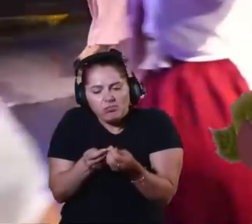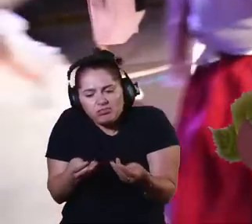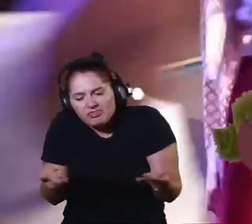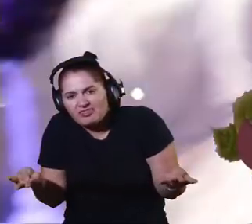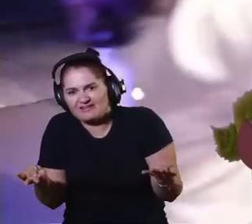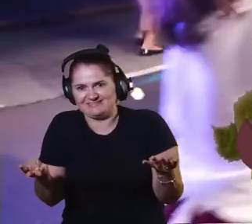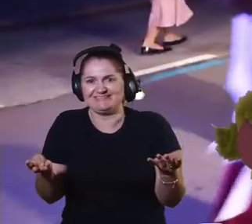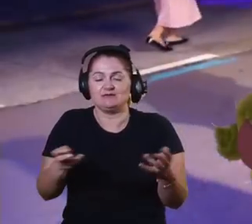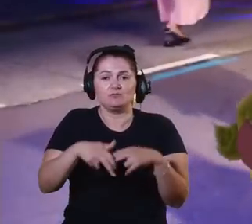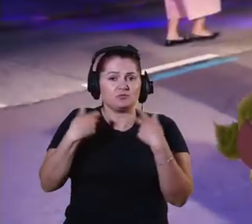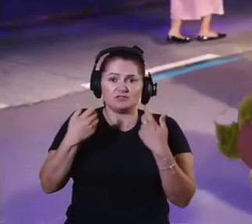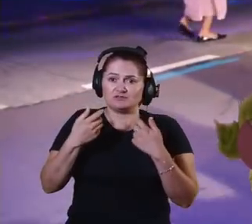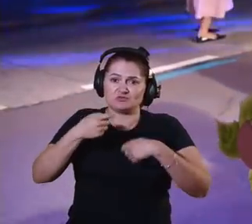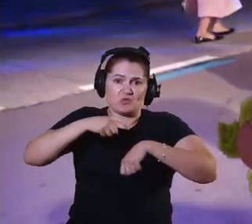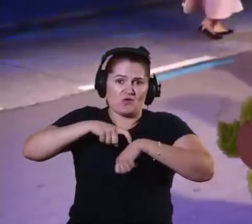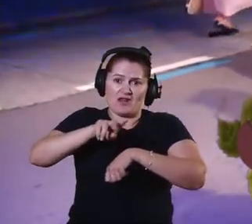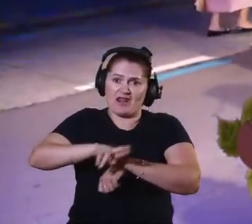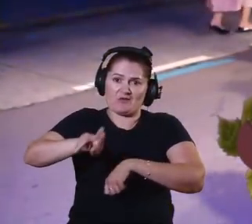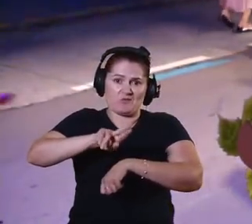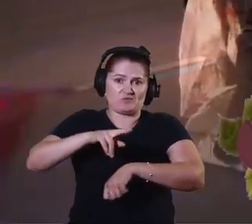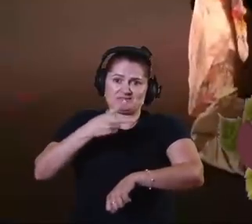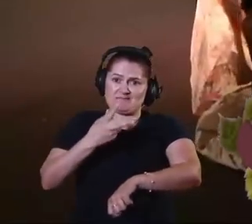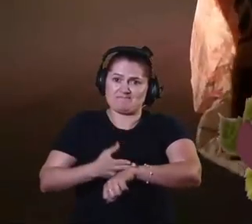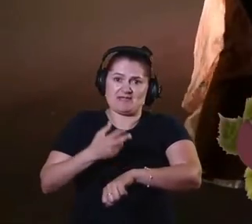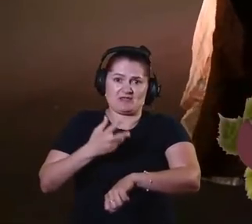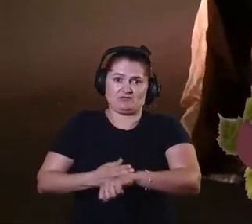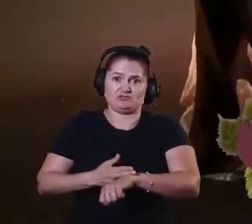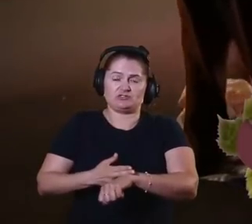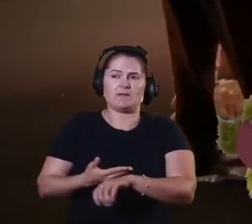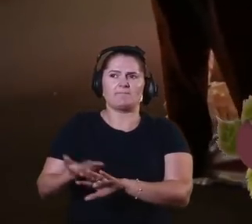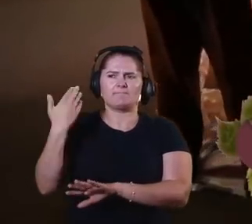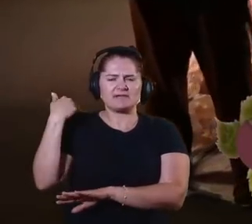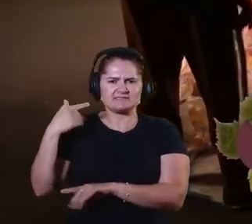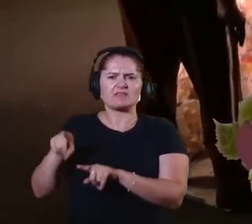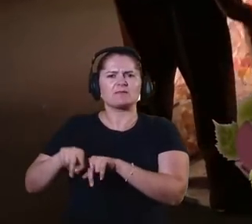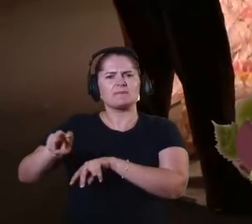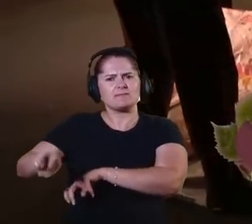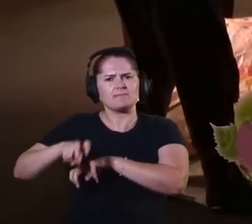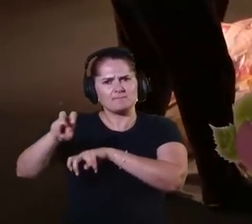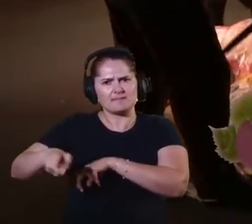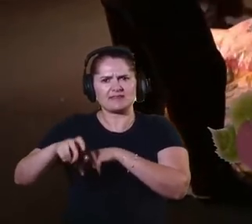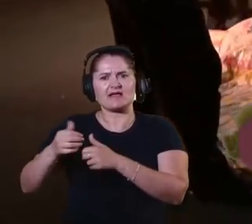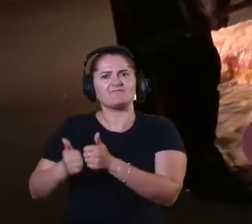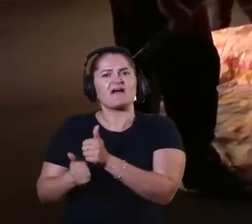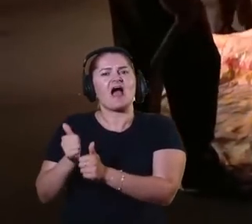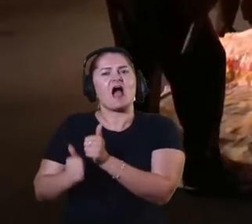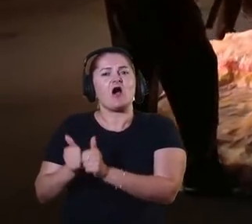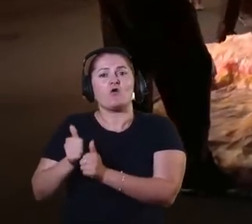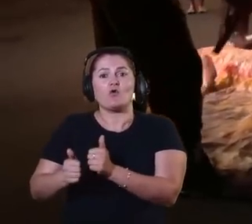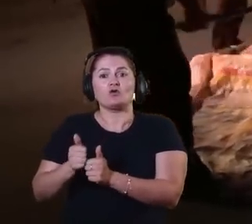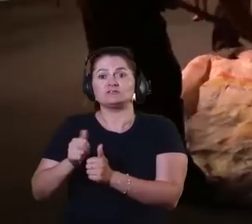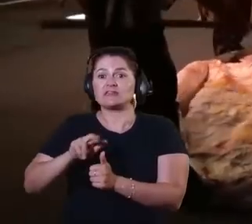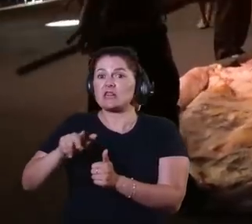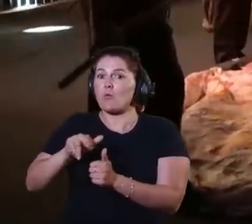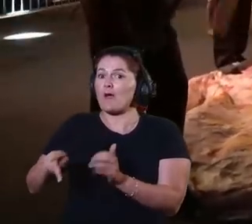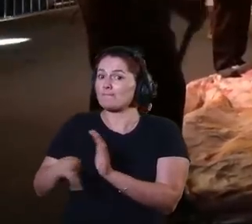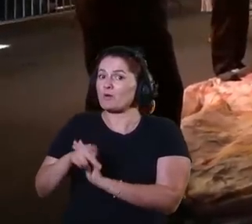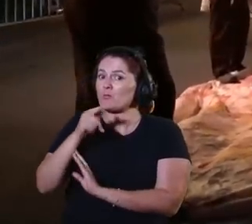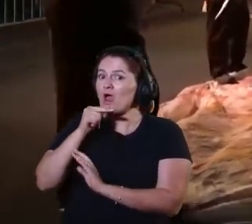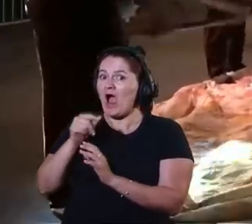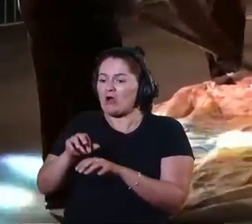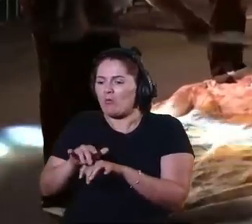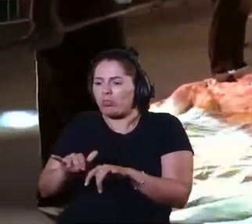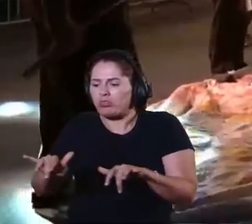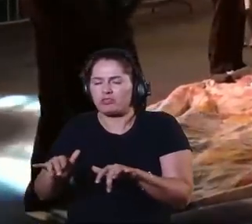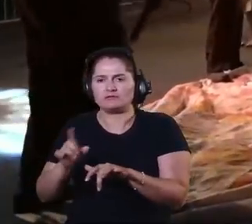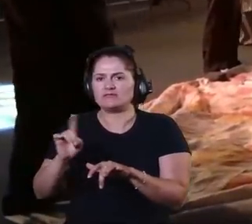o momento de fazer, malhar, plantava-se arroz muito na época, mas não era o arroz d'água, era o arroz seco que dizia, né, e arroz seco,